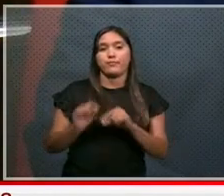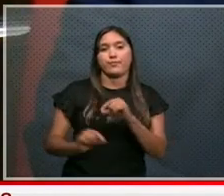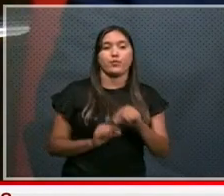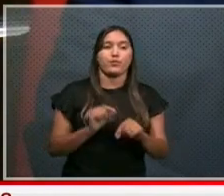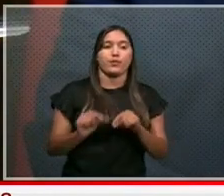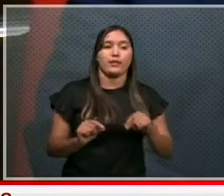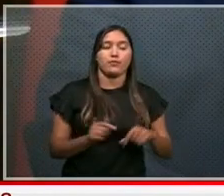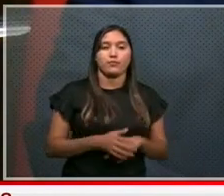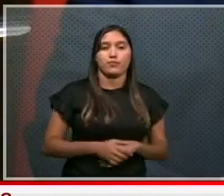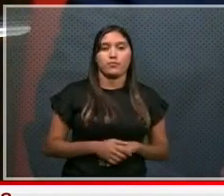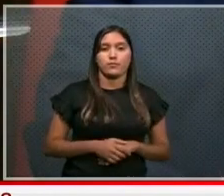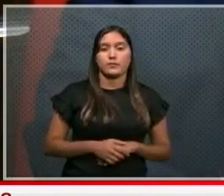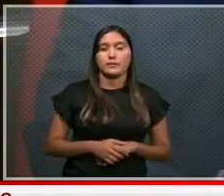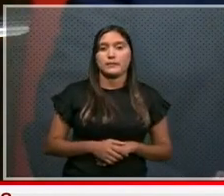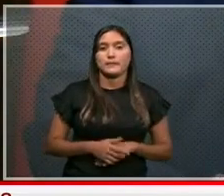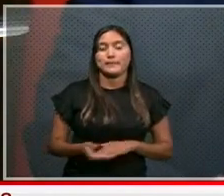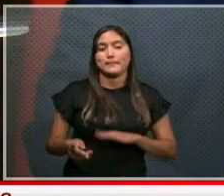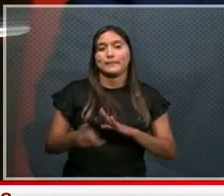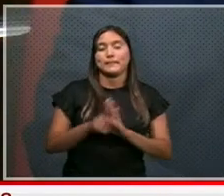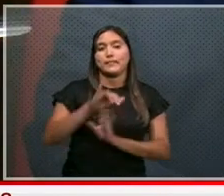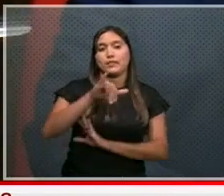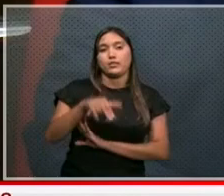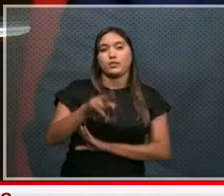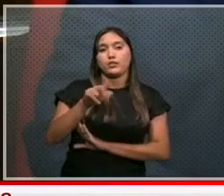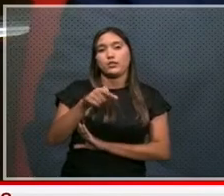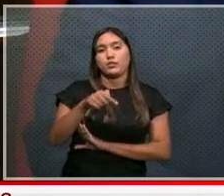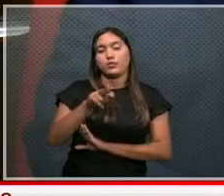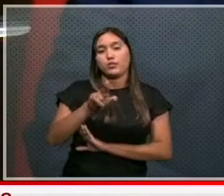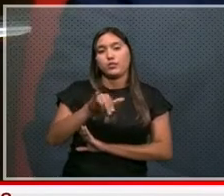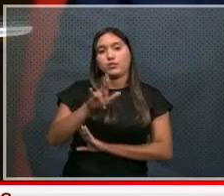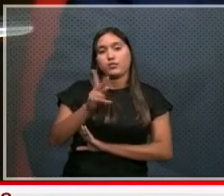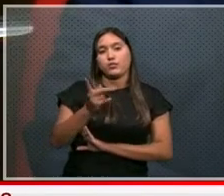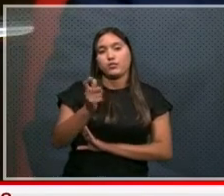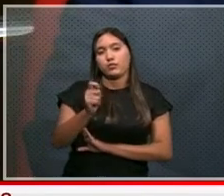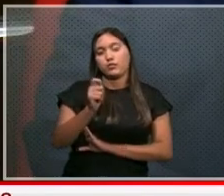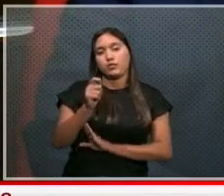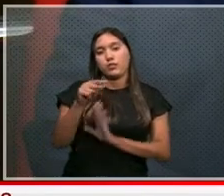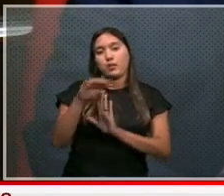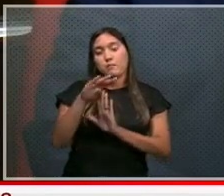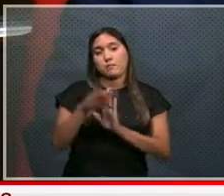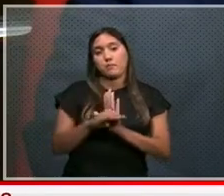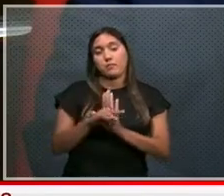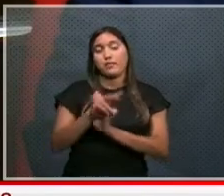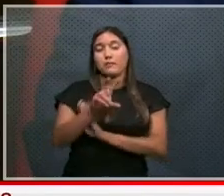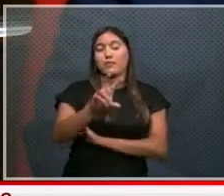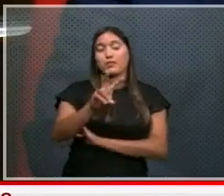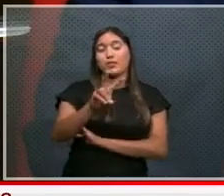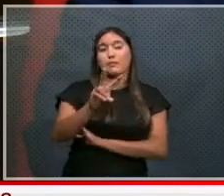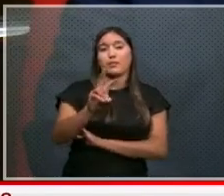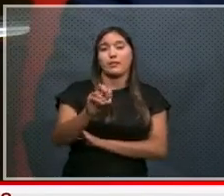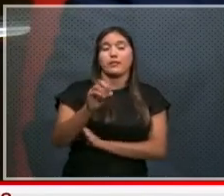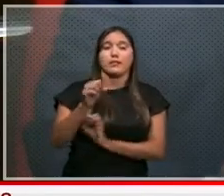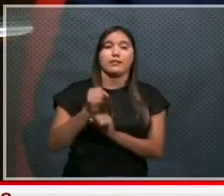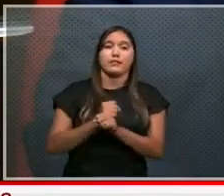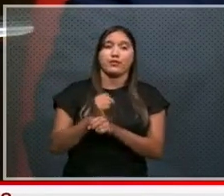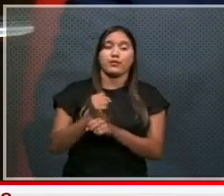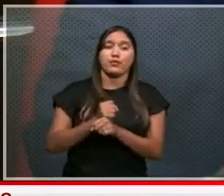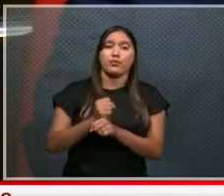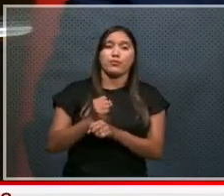que estamos fazendo aqui e quem aí em menos de 50 anos de poder fazer realidade